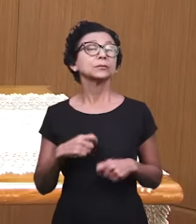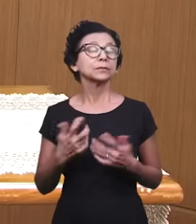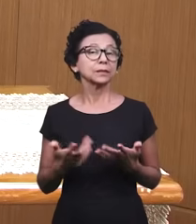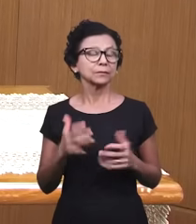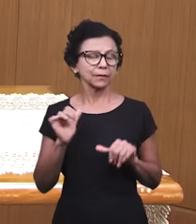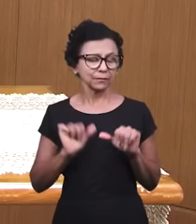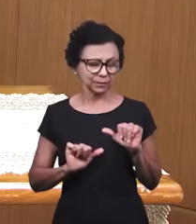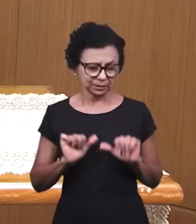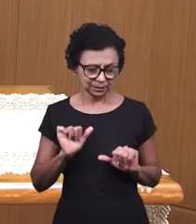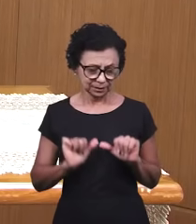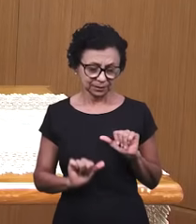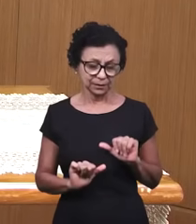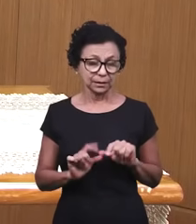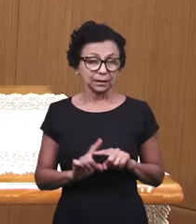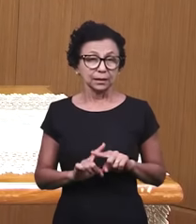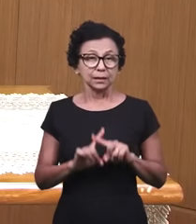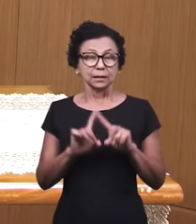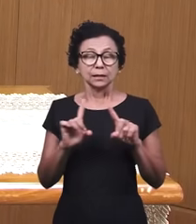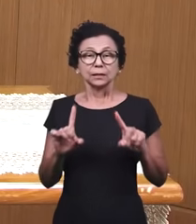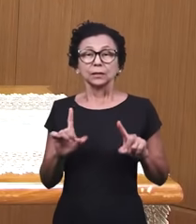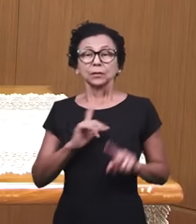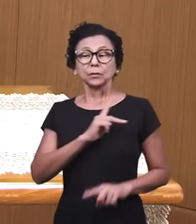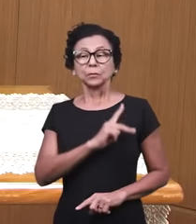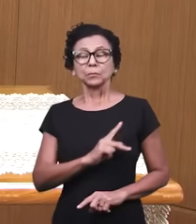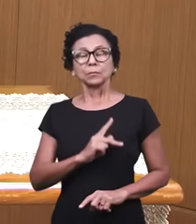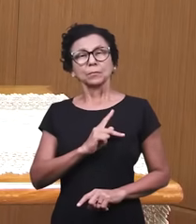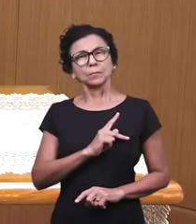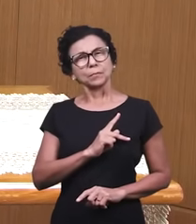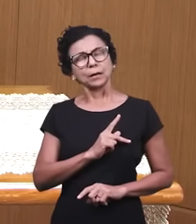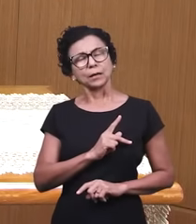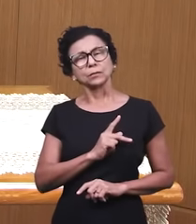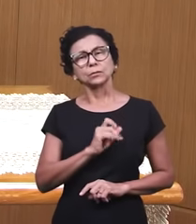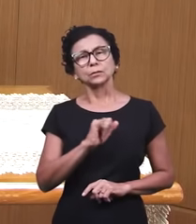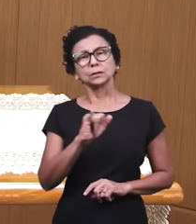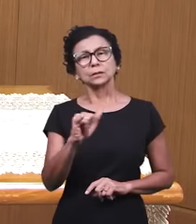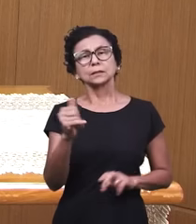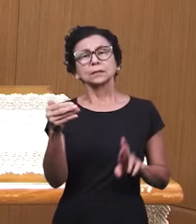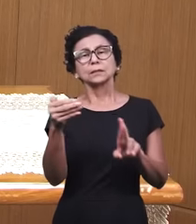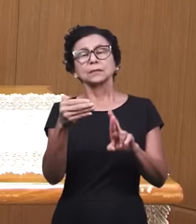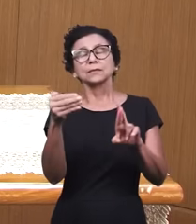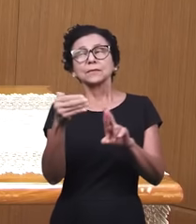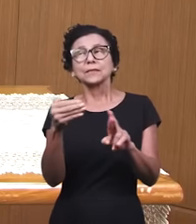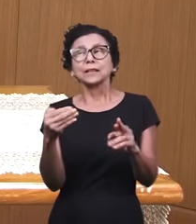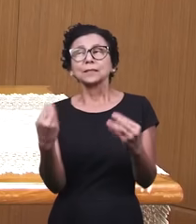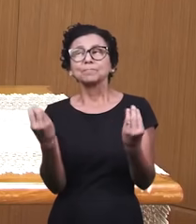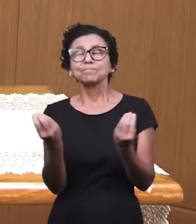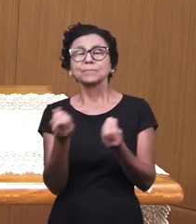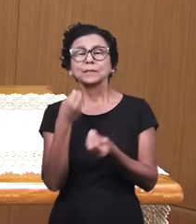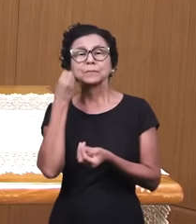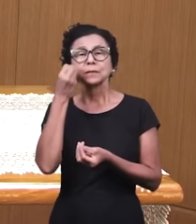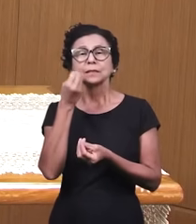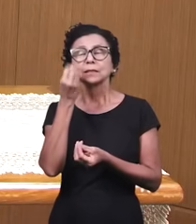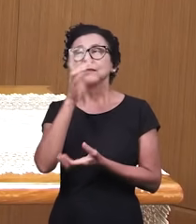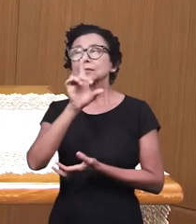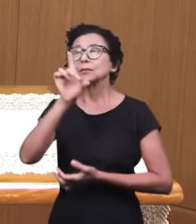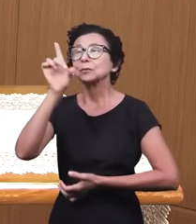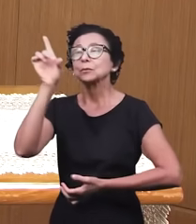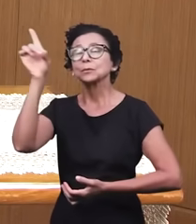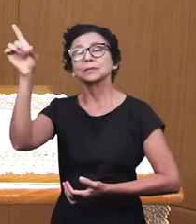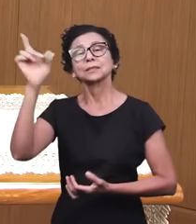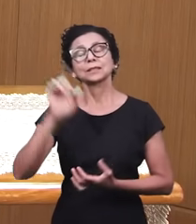desse algo que para nós é um valor imensurável. Mas esse